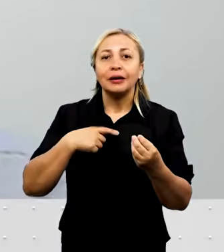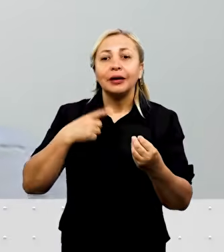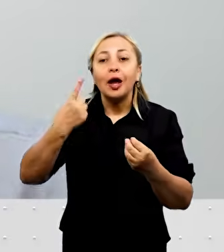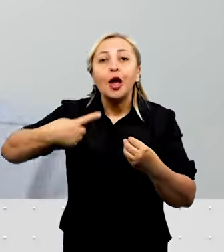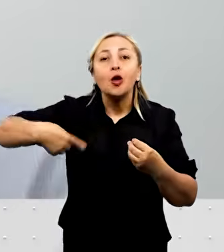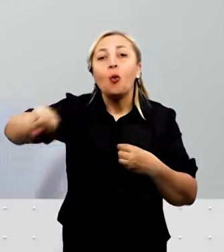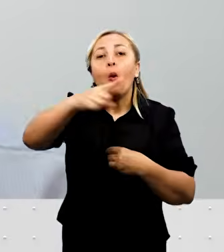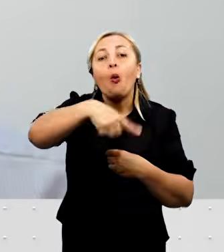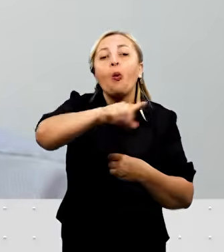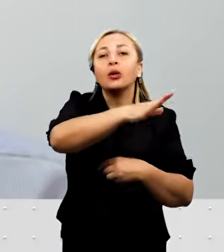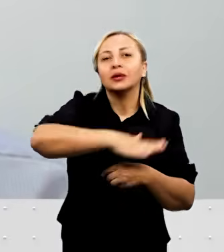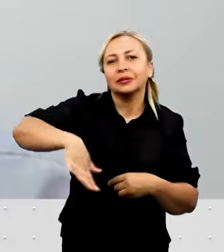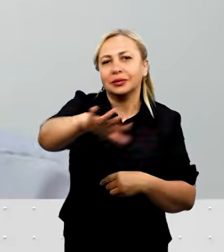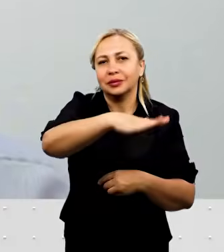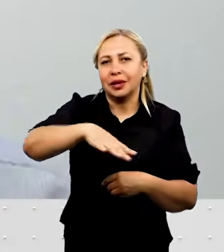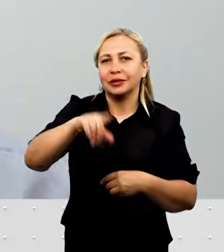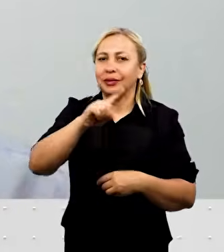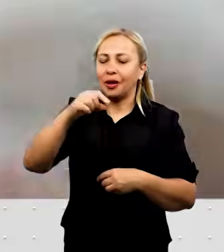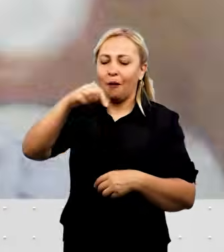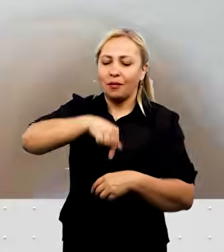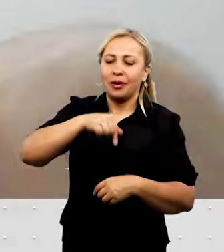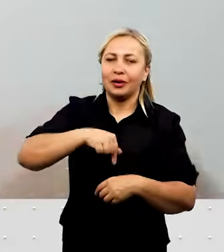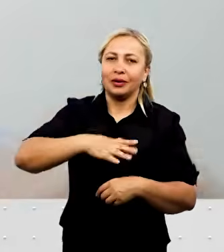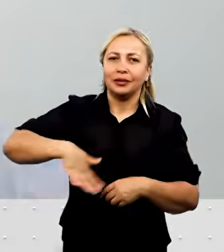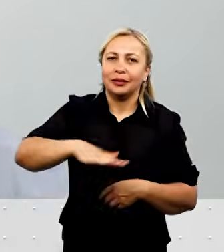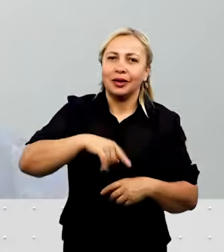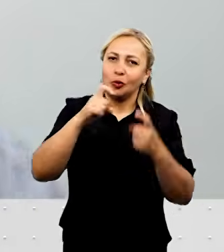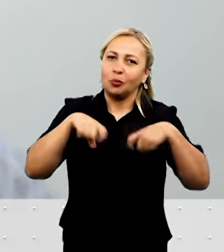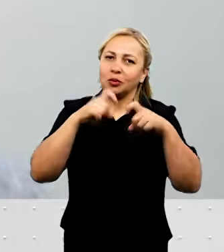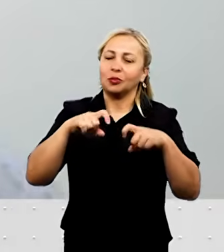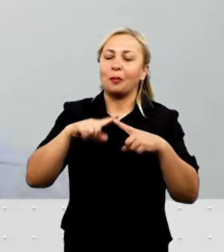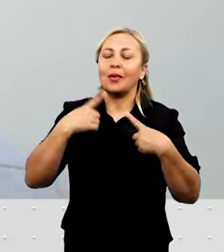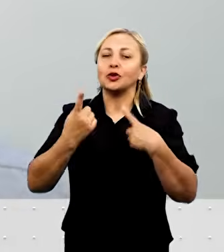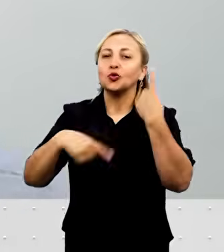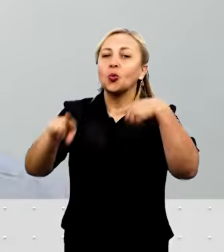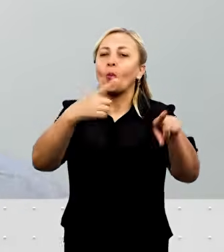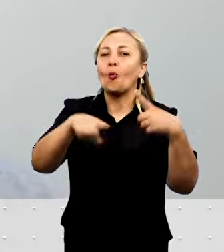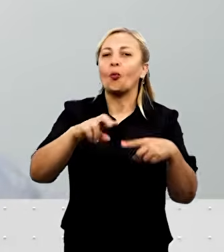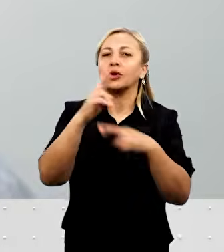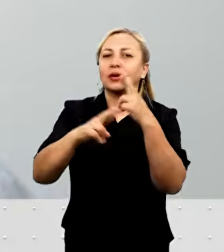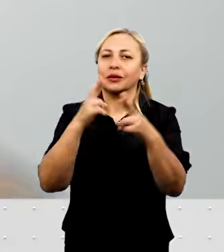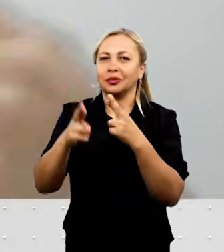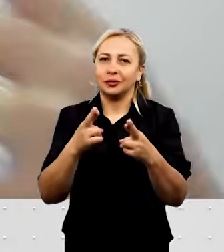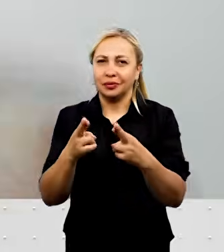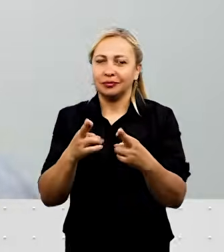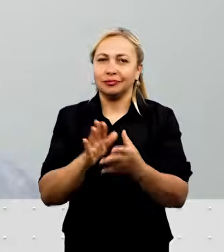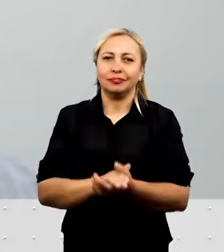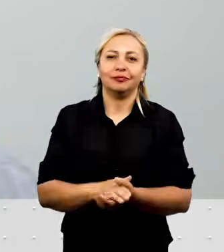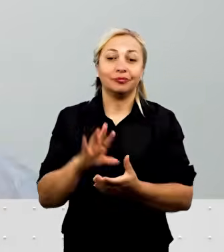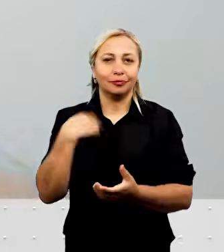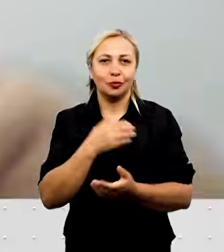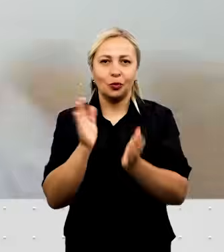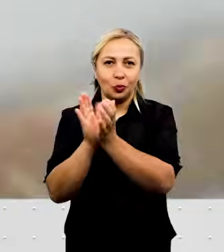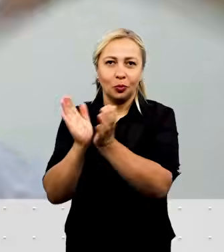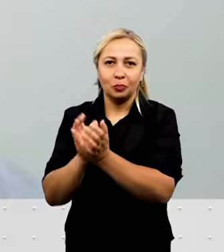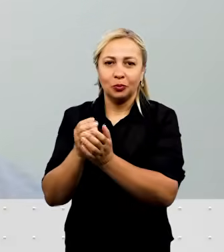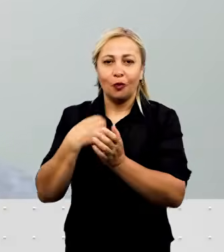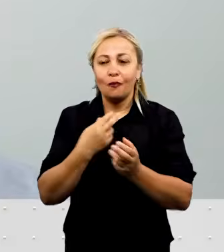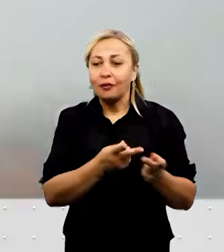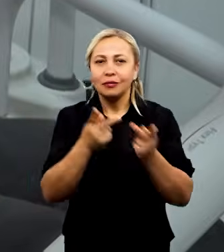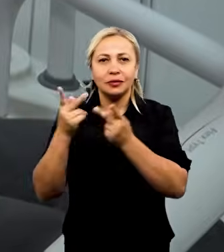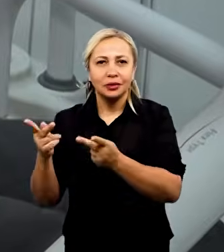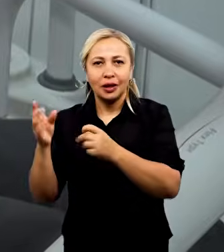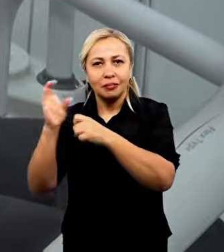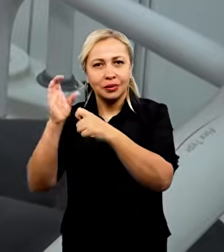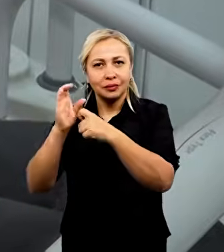processos, na maioria das vezes, estão fora da área da computação em si. Tá? Eles são sempre problemas e processos relacionados a outras